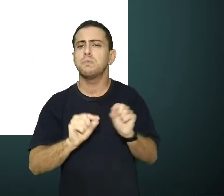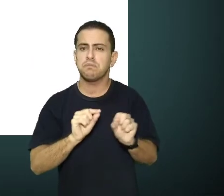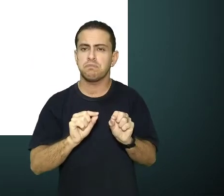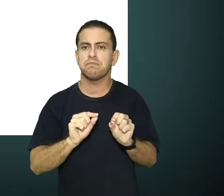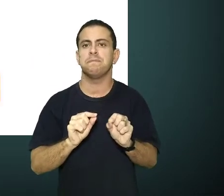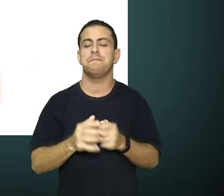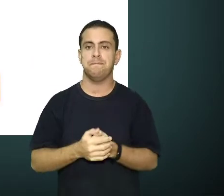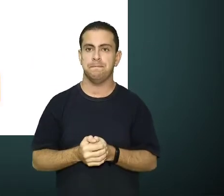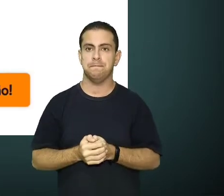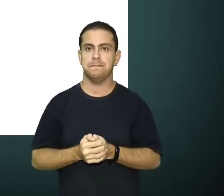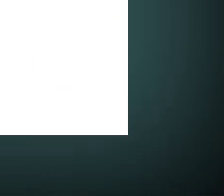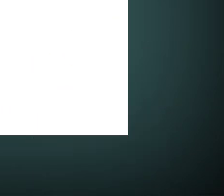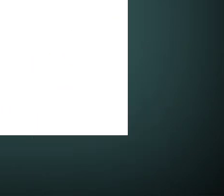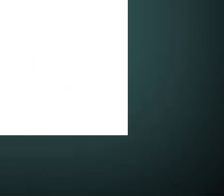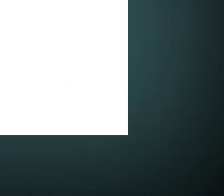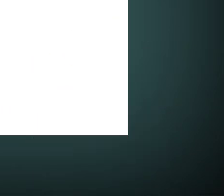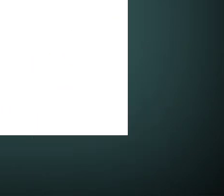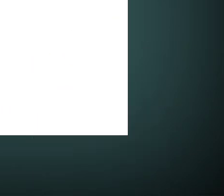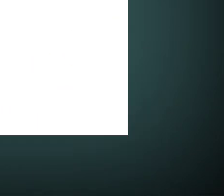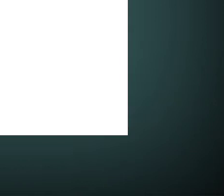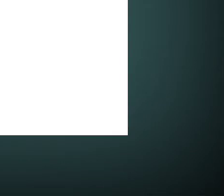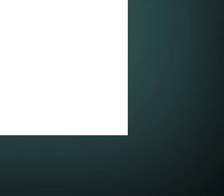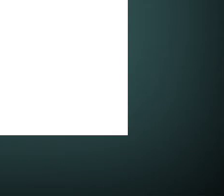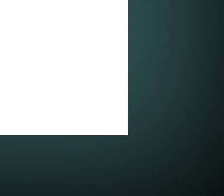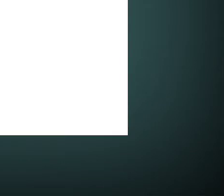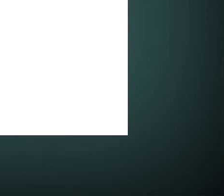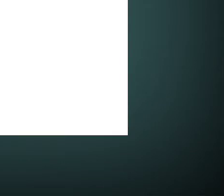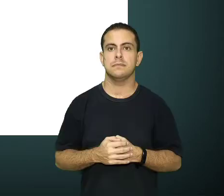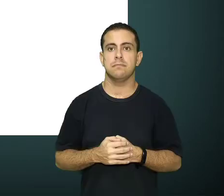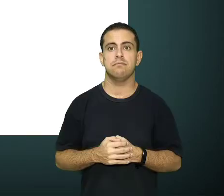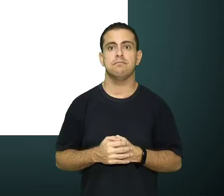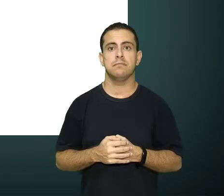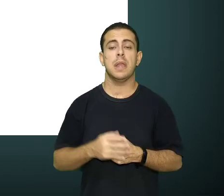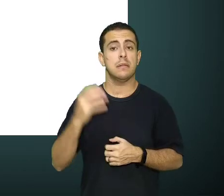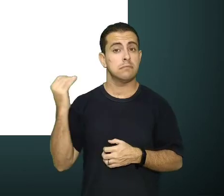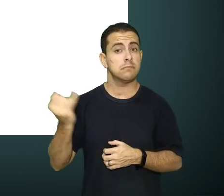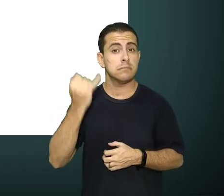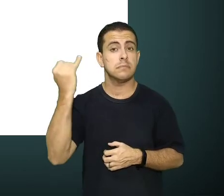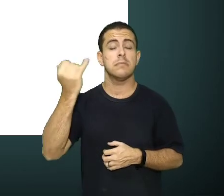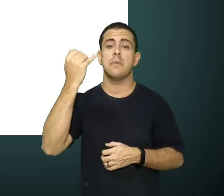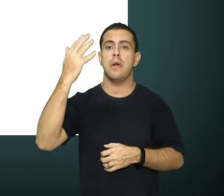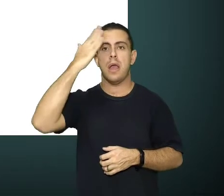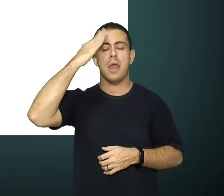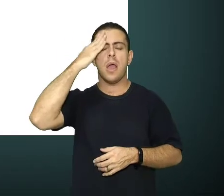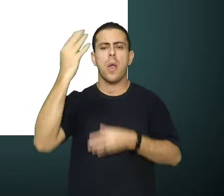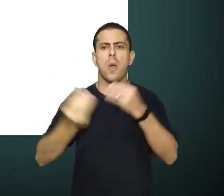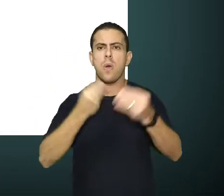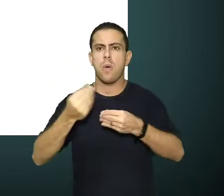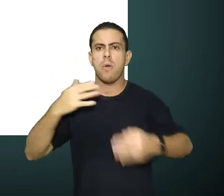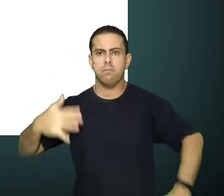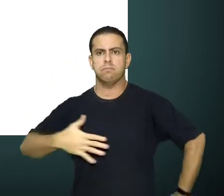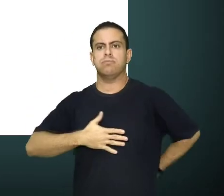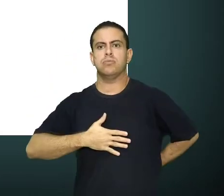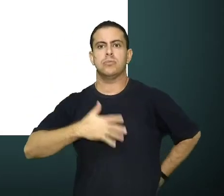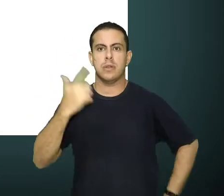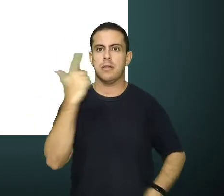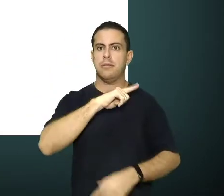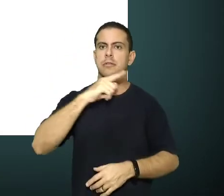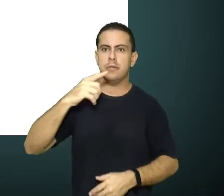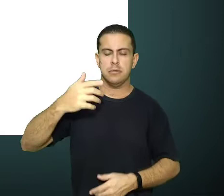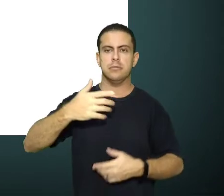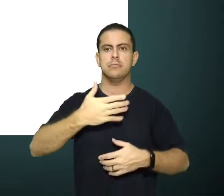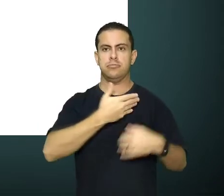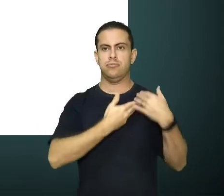da França. Aqui da descrição. Antes de tudo, é importante entender como Napoleão Bonaparte chegou ao